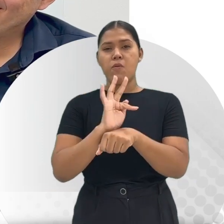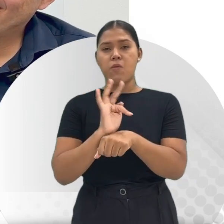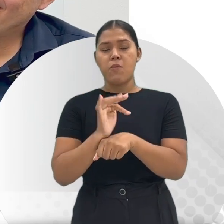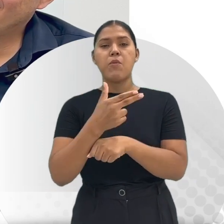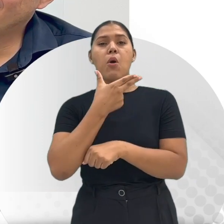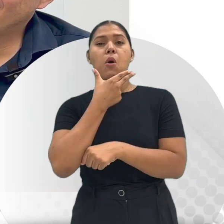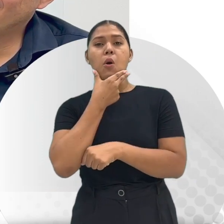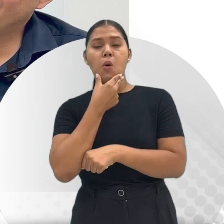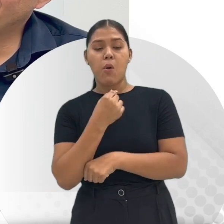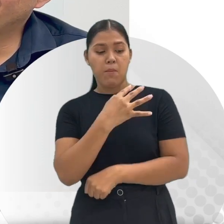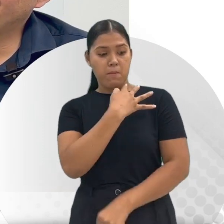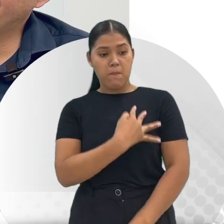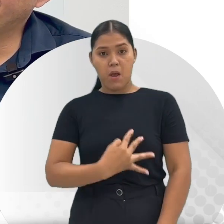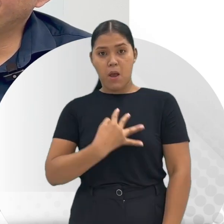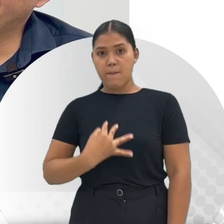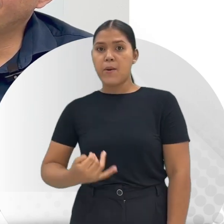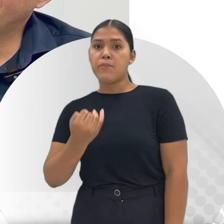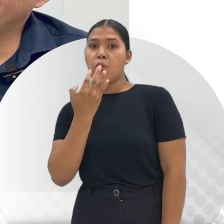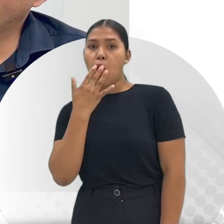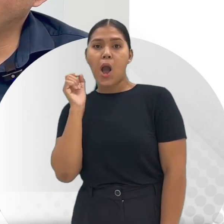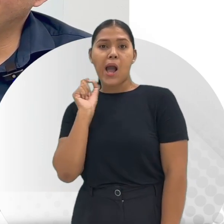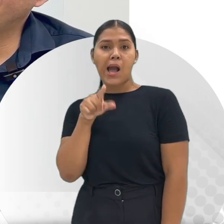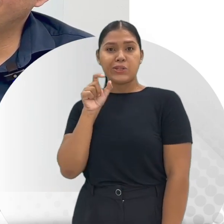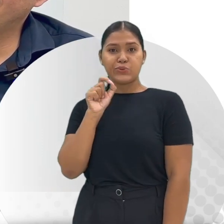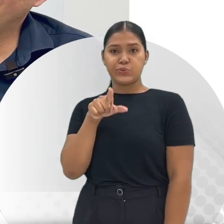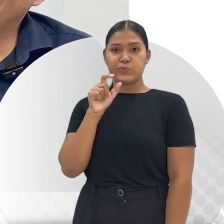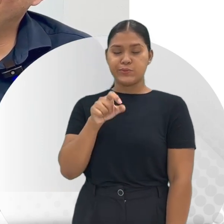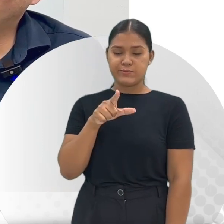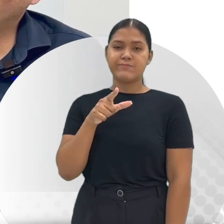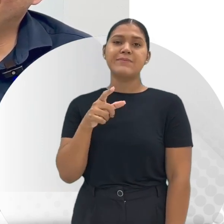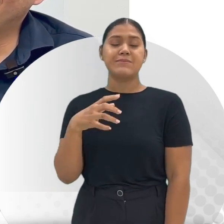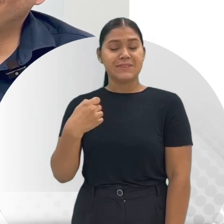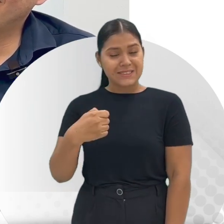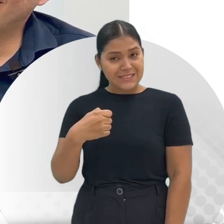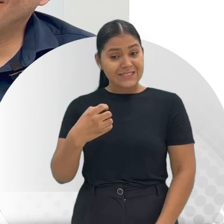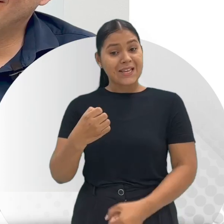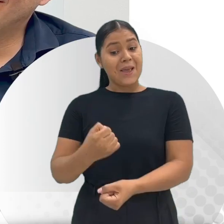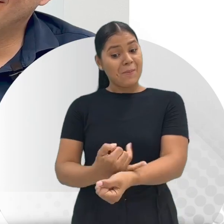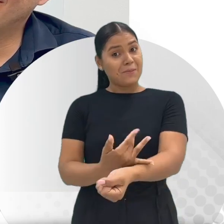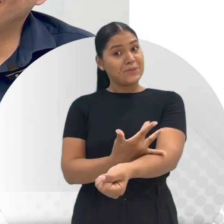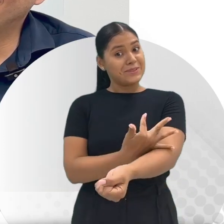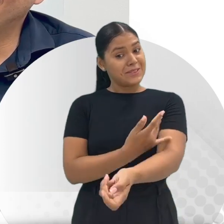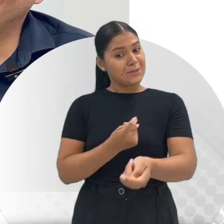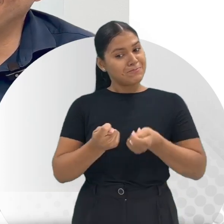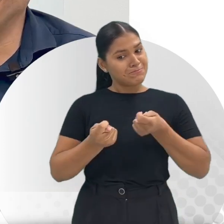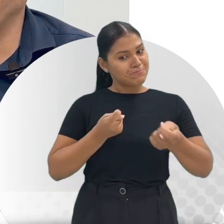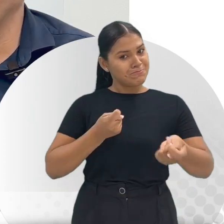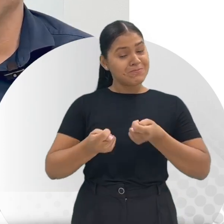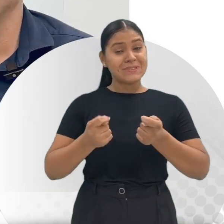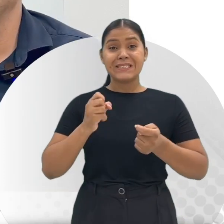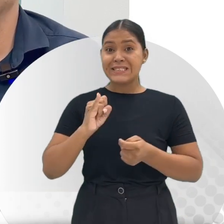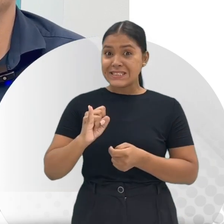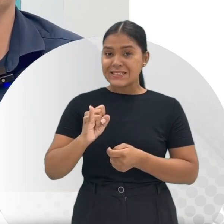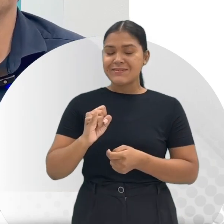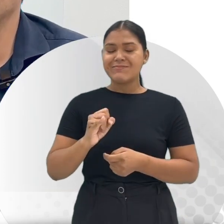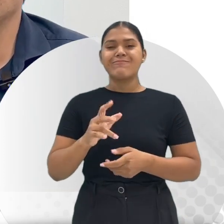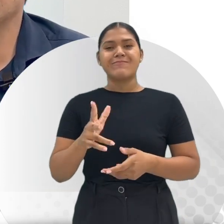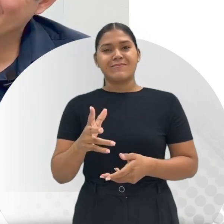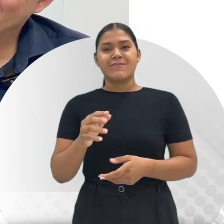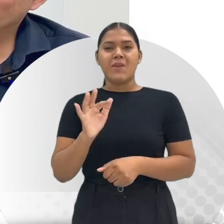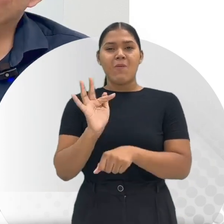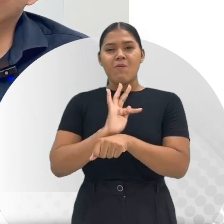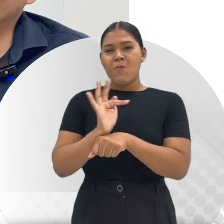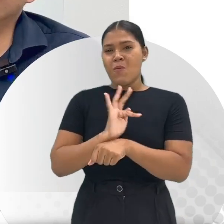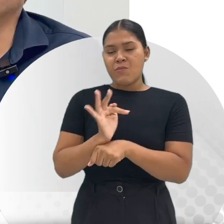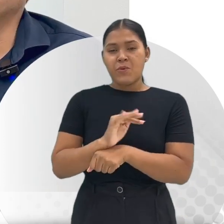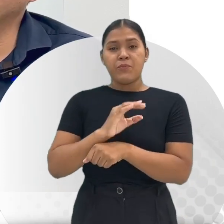e assim, tem que ter um pouquinho tem que estar com o emocional um pouquinho em dia, porque senão você sai. Bom, Menino do Pijama Listrado,